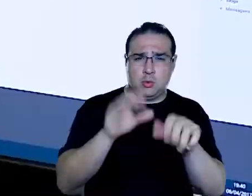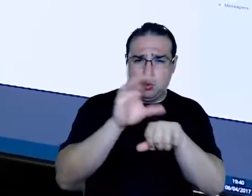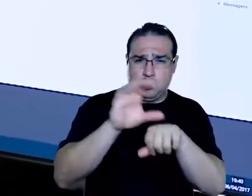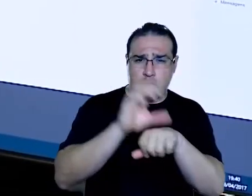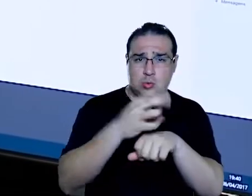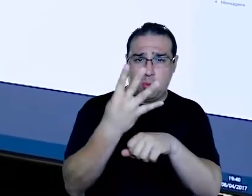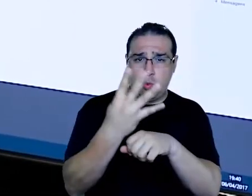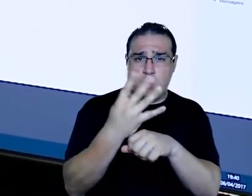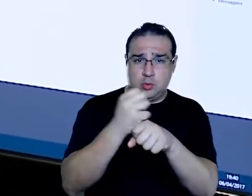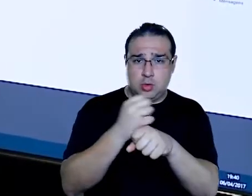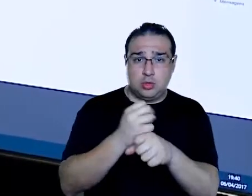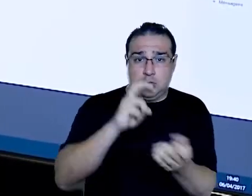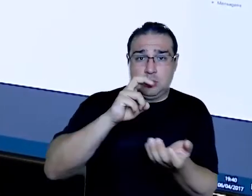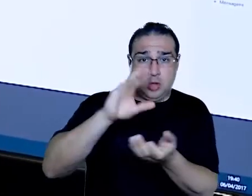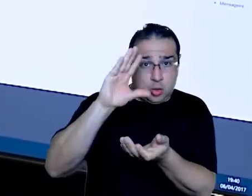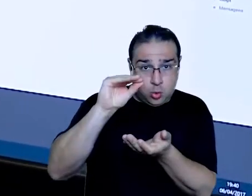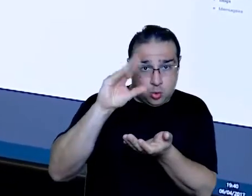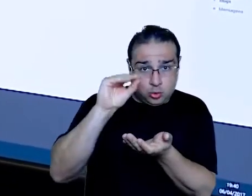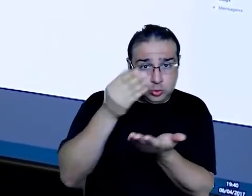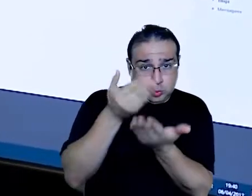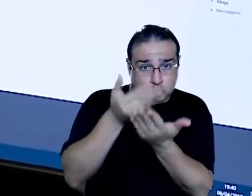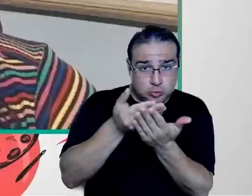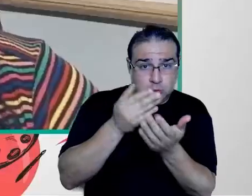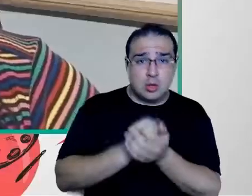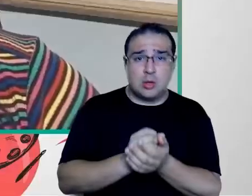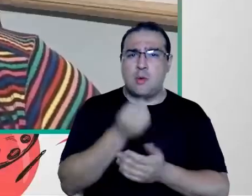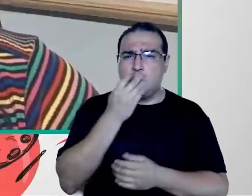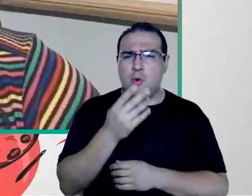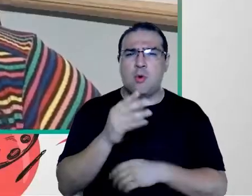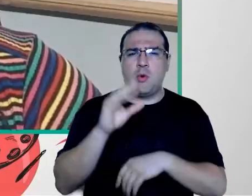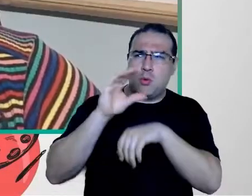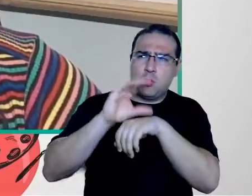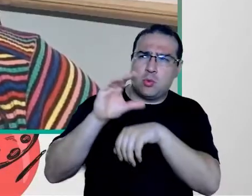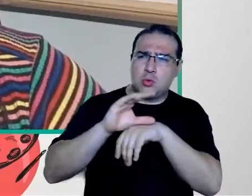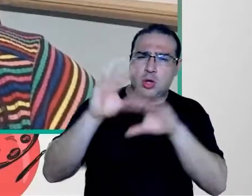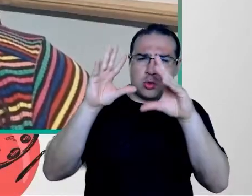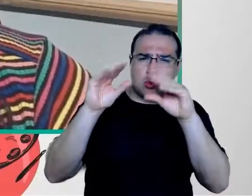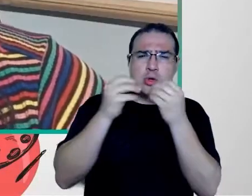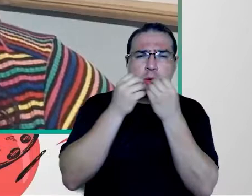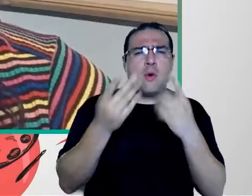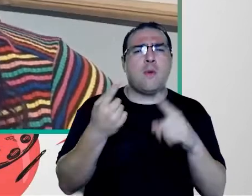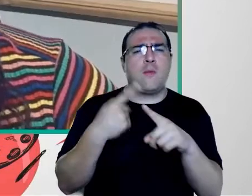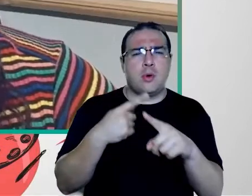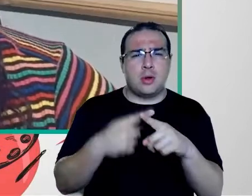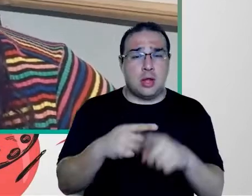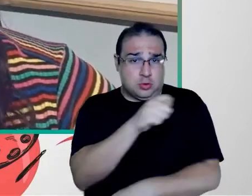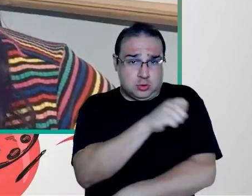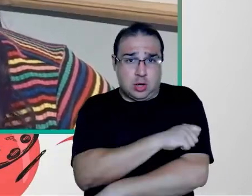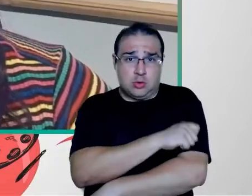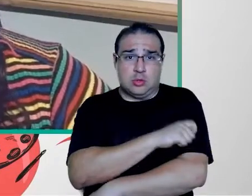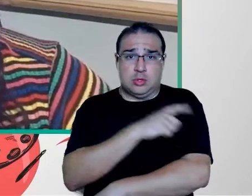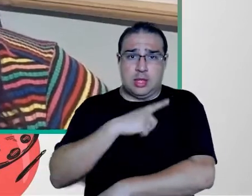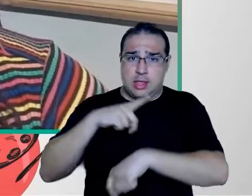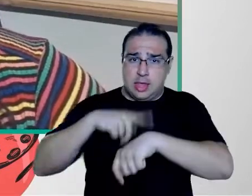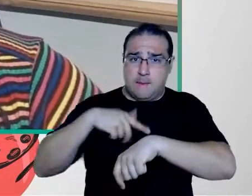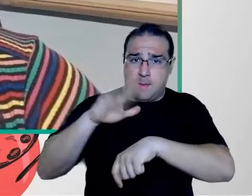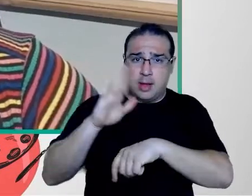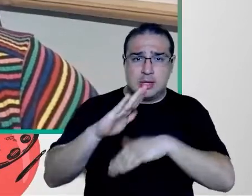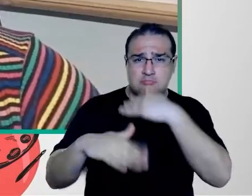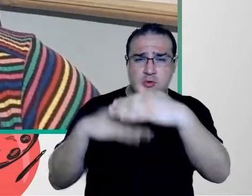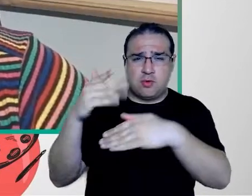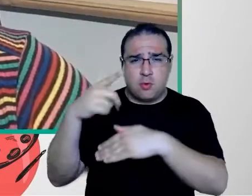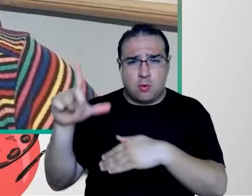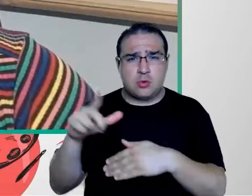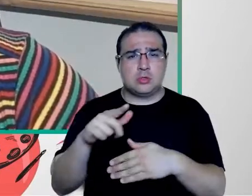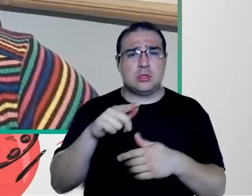de 4 anos e é ofertada no período noturno. O fato dele ser um curso noturno faz com que os alunos tenham mais tempo para